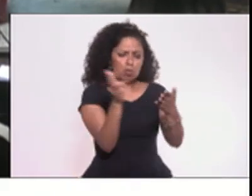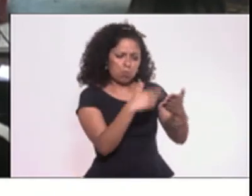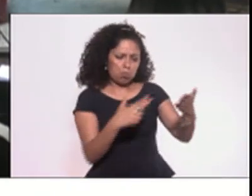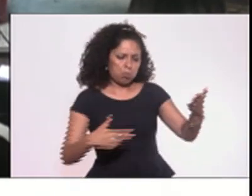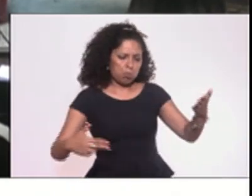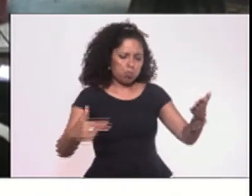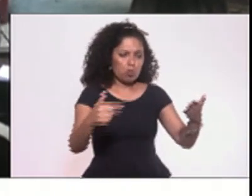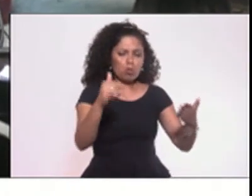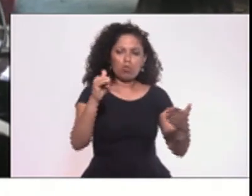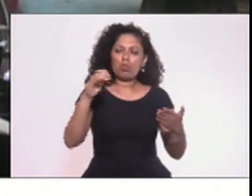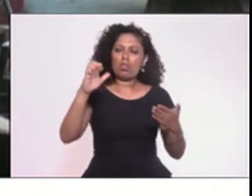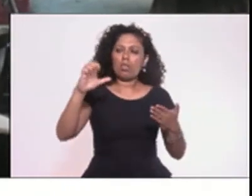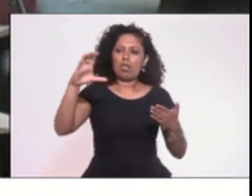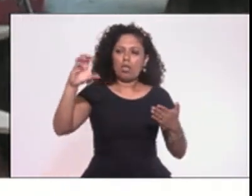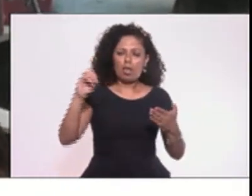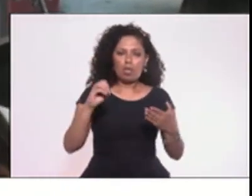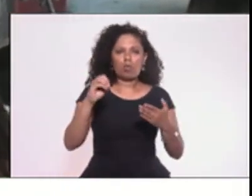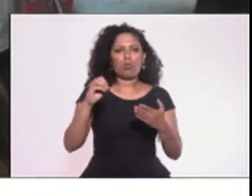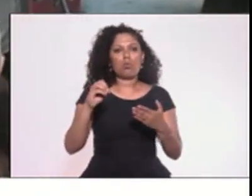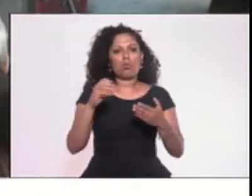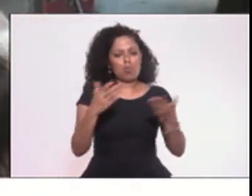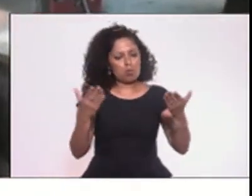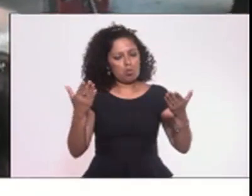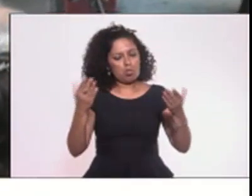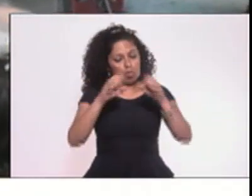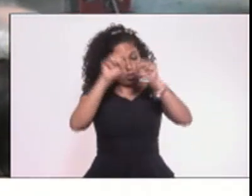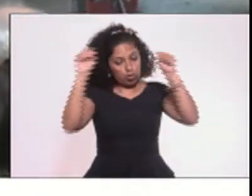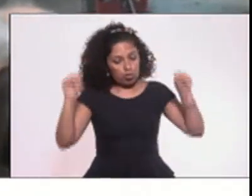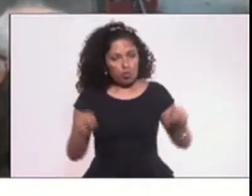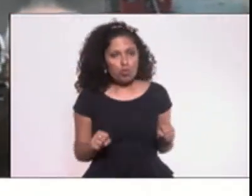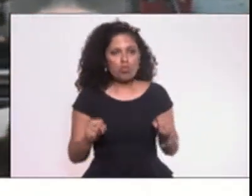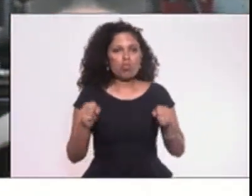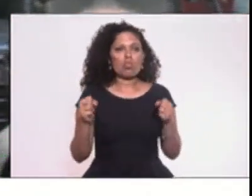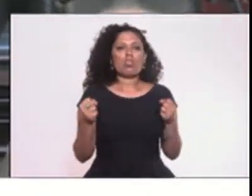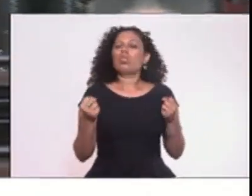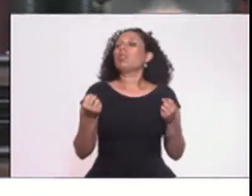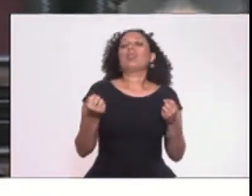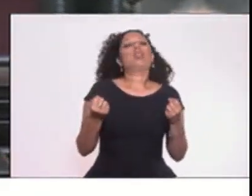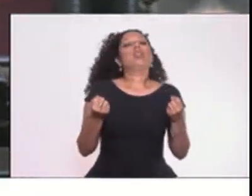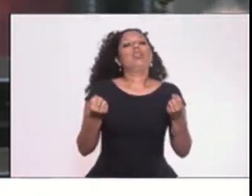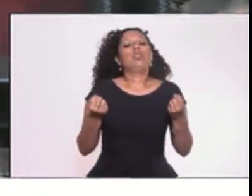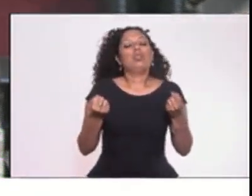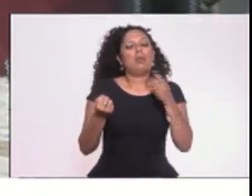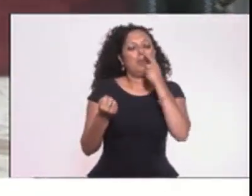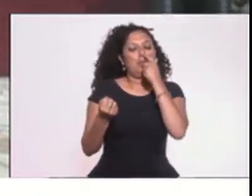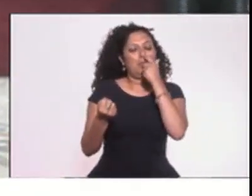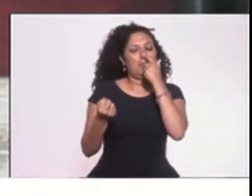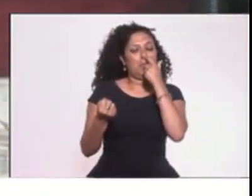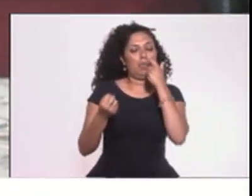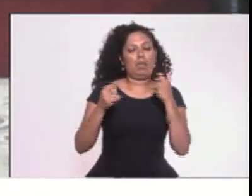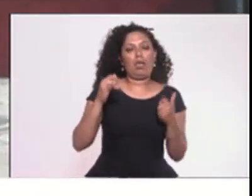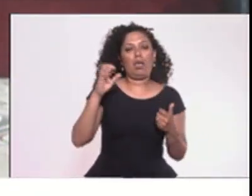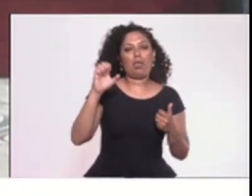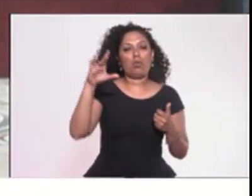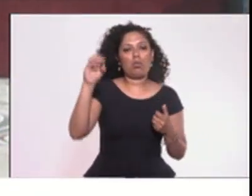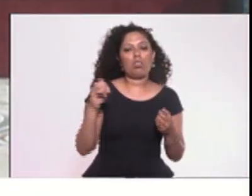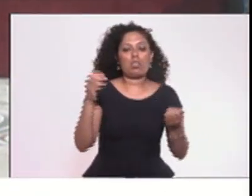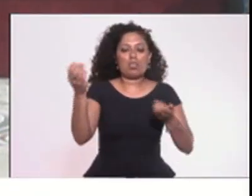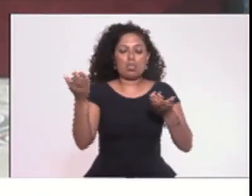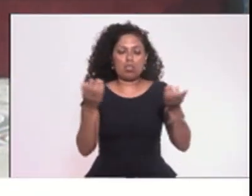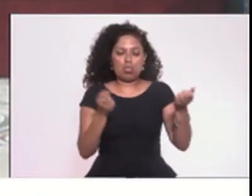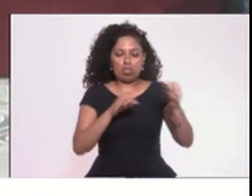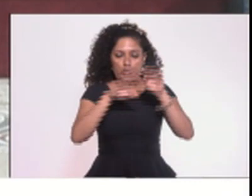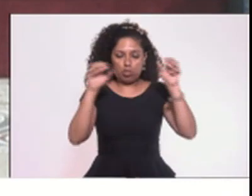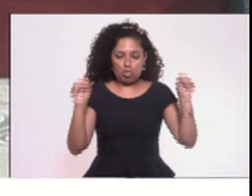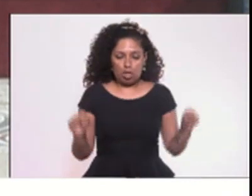do ecossistema de bioeconomia, quem trabalha, quais são os agentes, o que eles fazem, para a gente poder entender como isso funciona